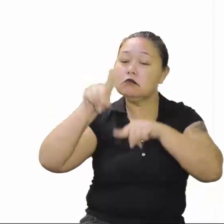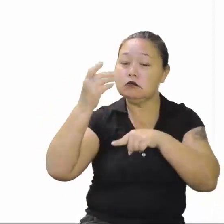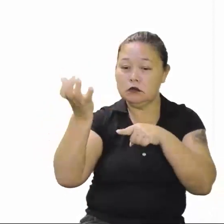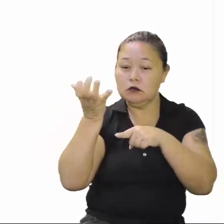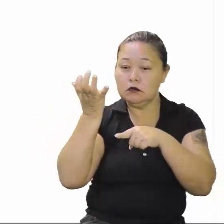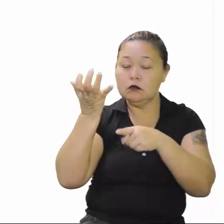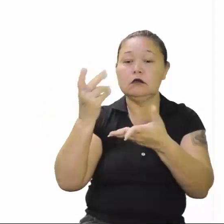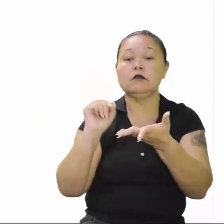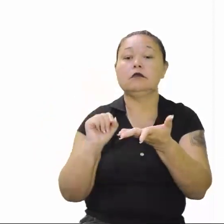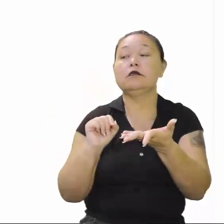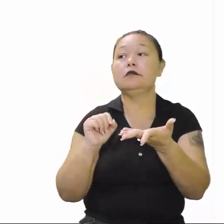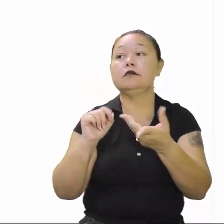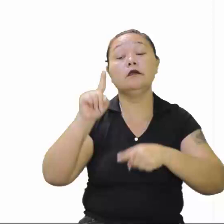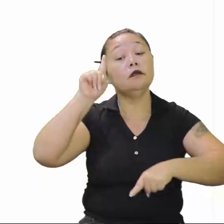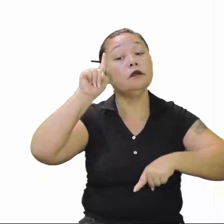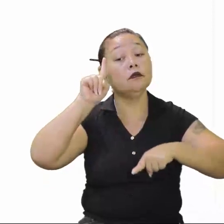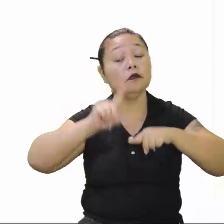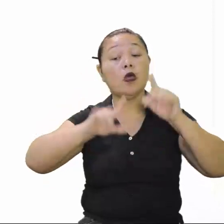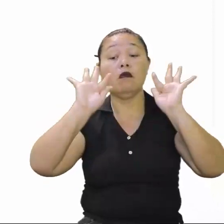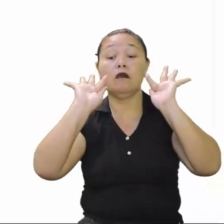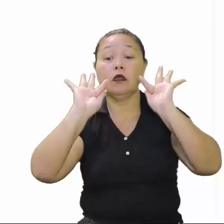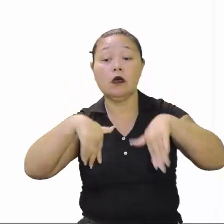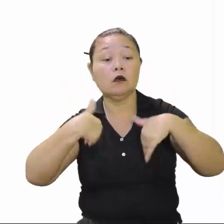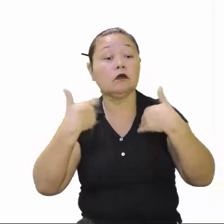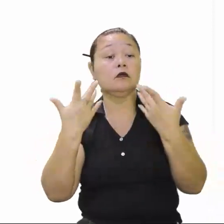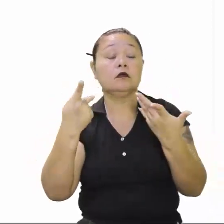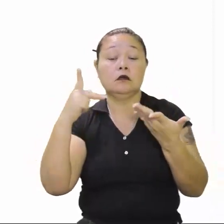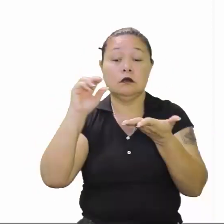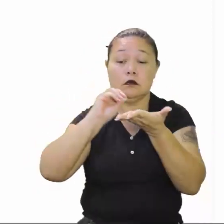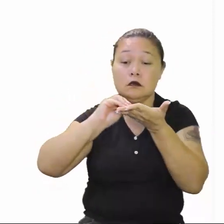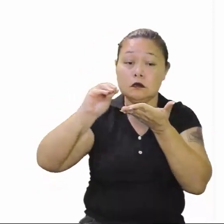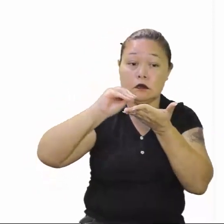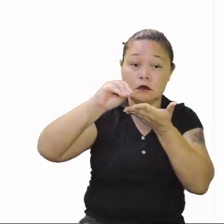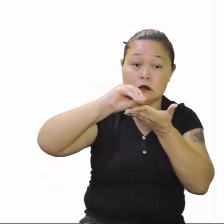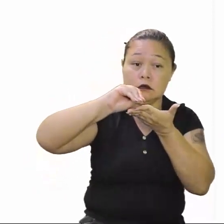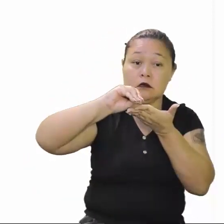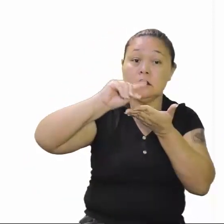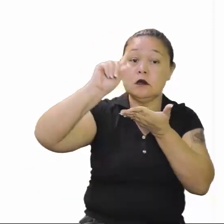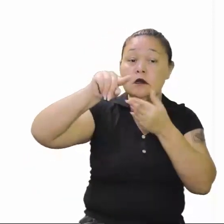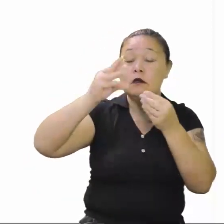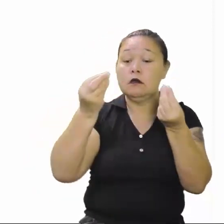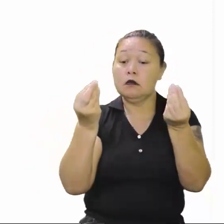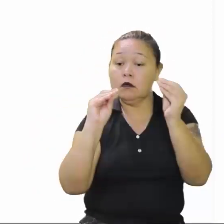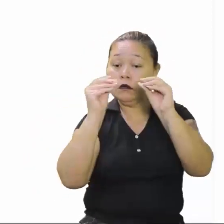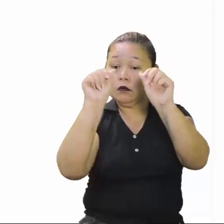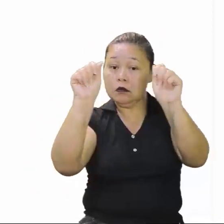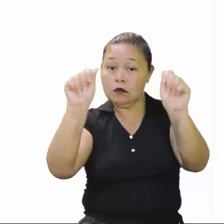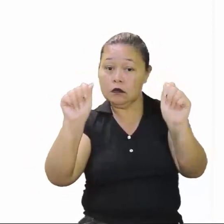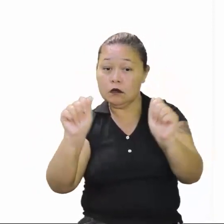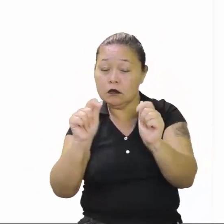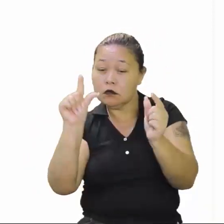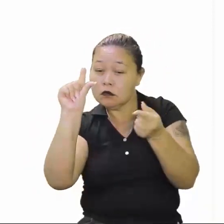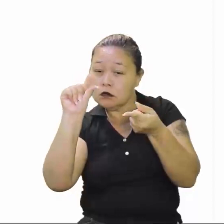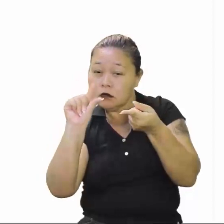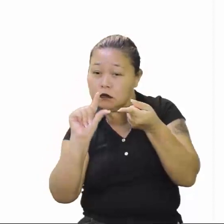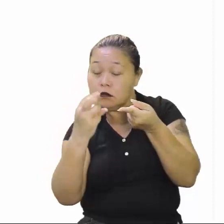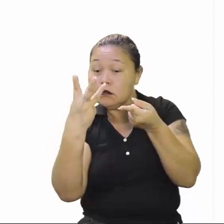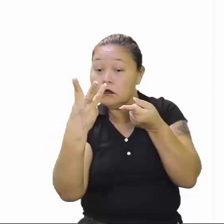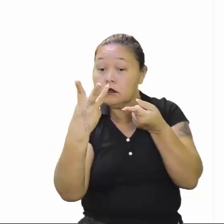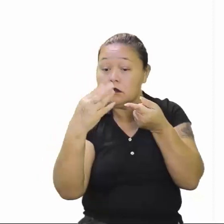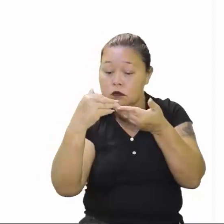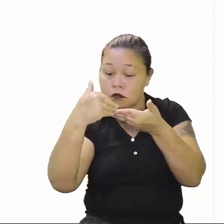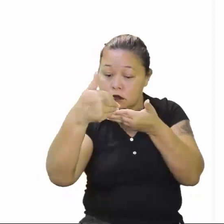desejado. O produto final da impressão é uma escultura microscópica de